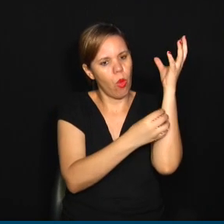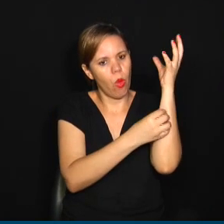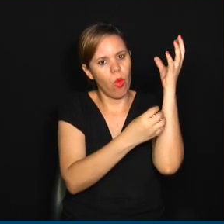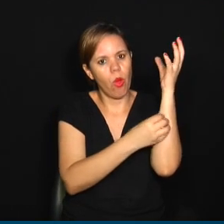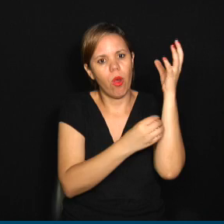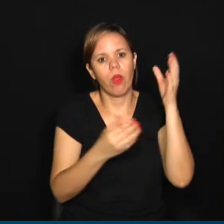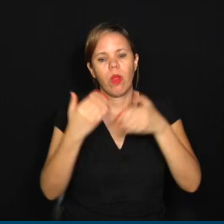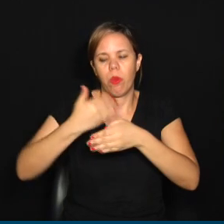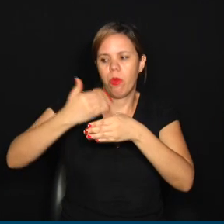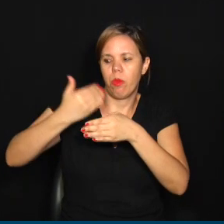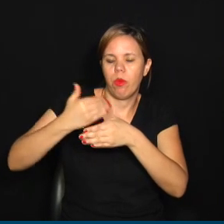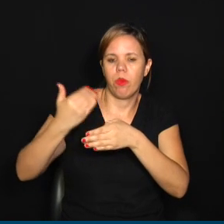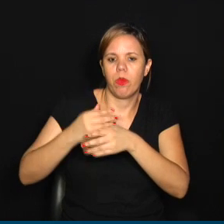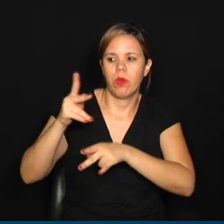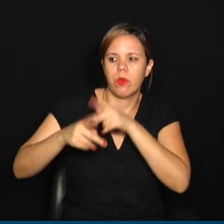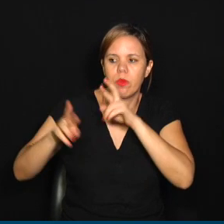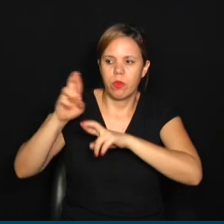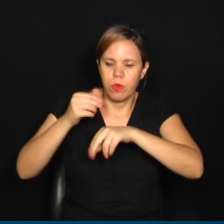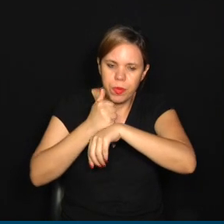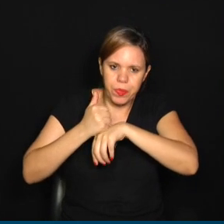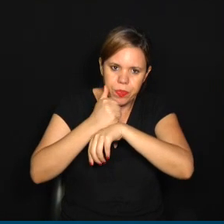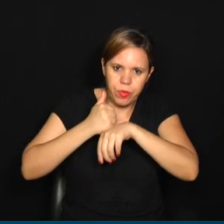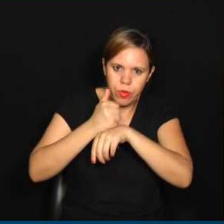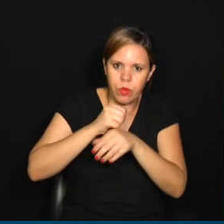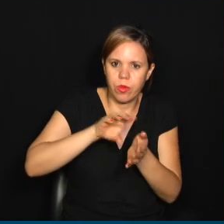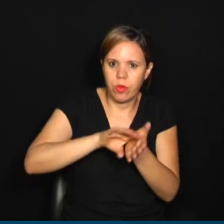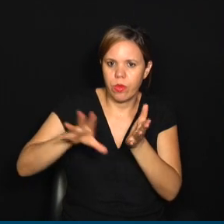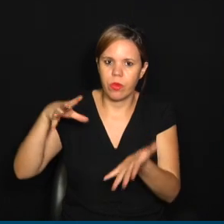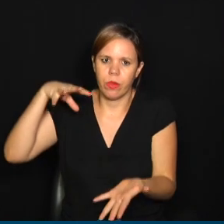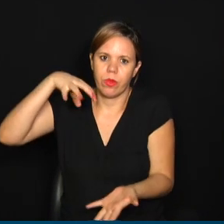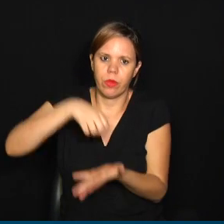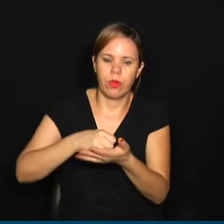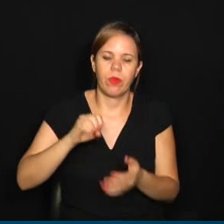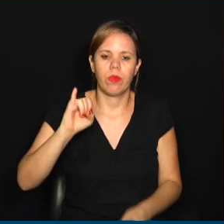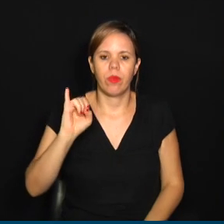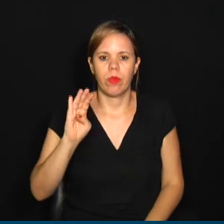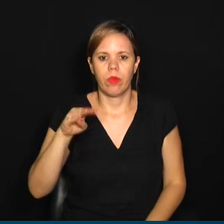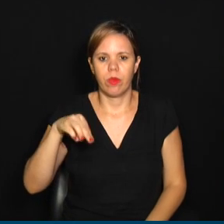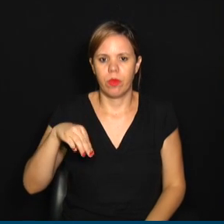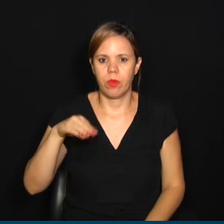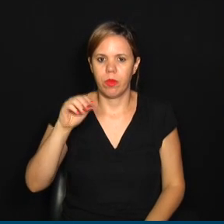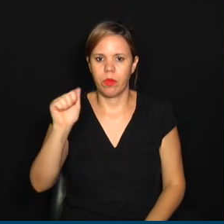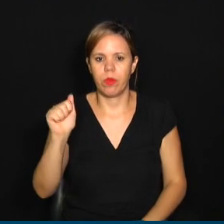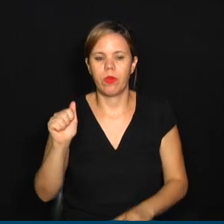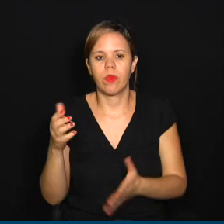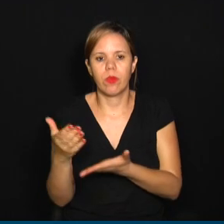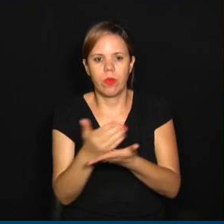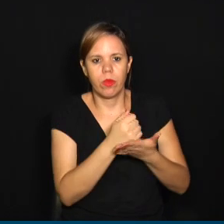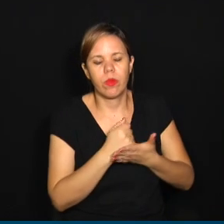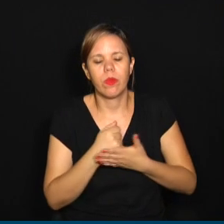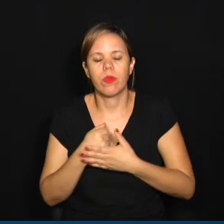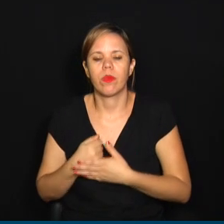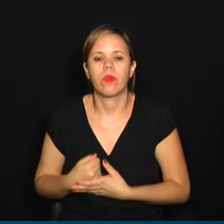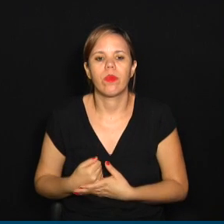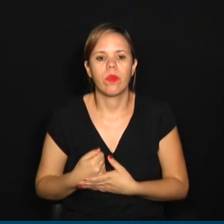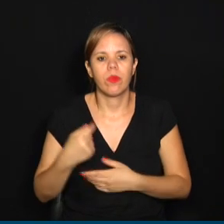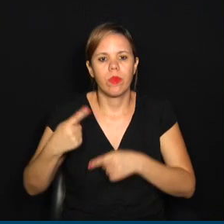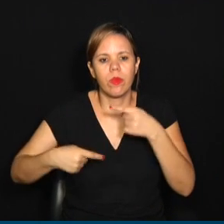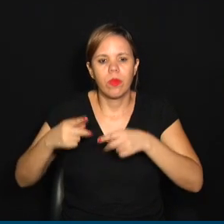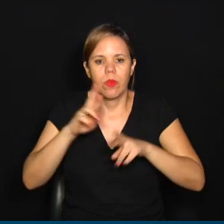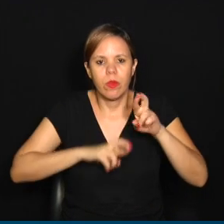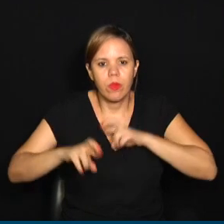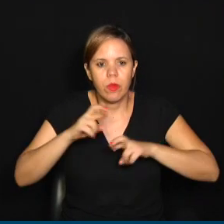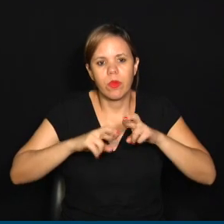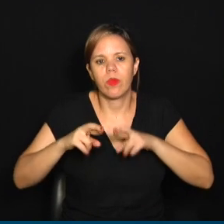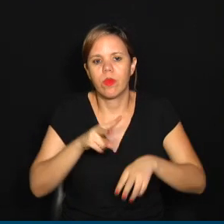seja solicitado que especialistas na remoção, cadastrados no IBAMA, façam o resgate. Em turno único será analisado o projeto de autoria